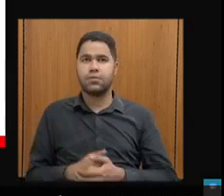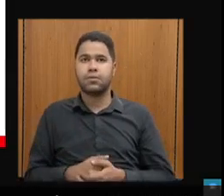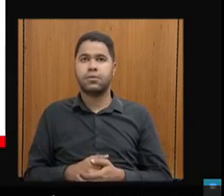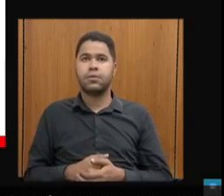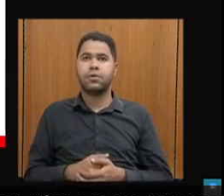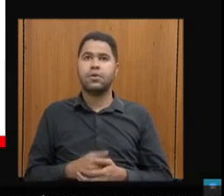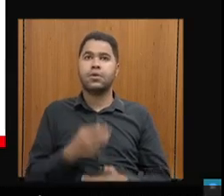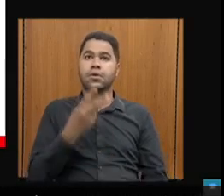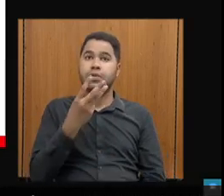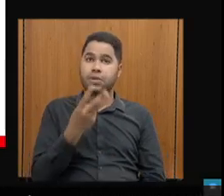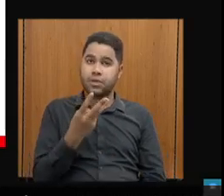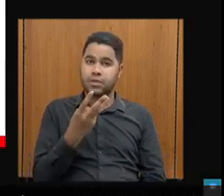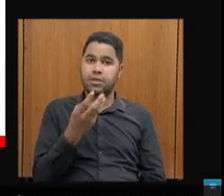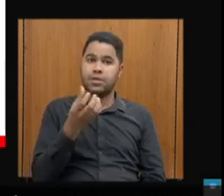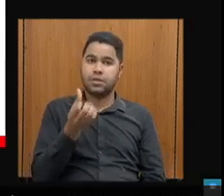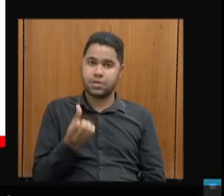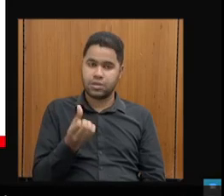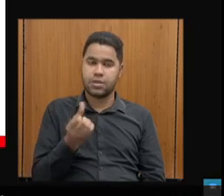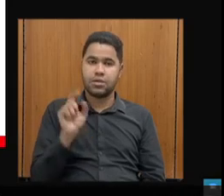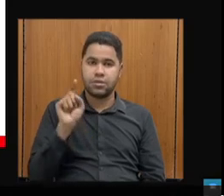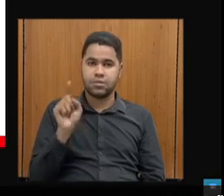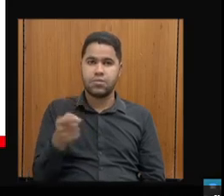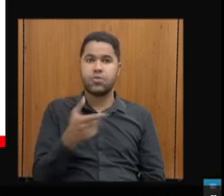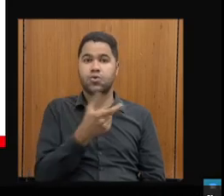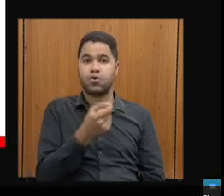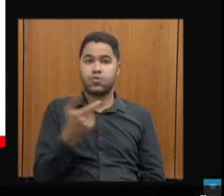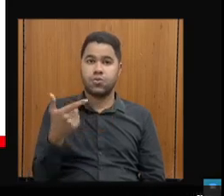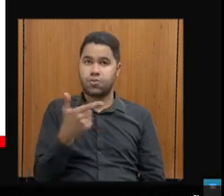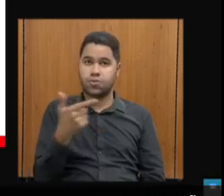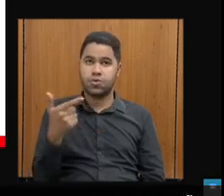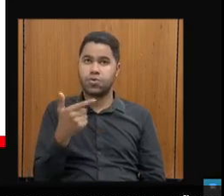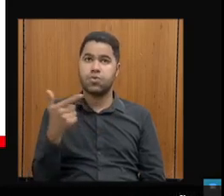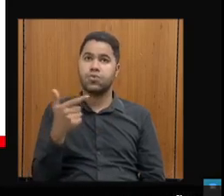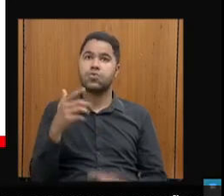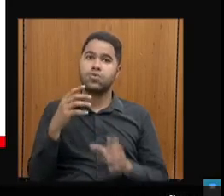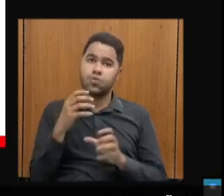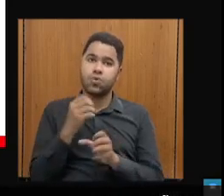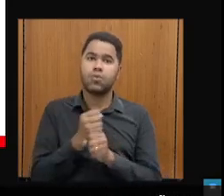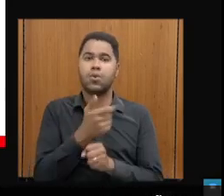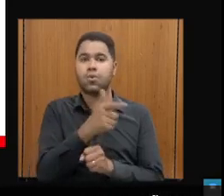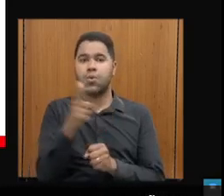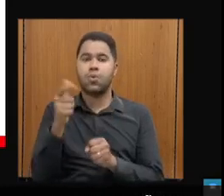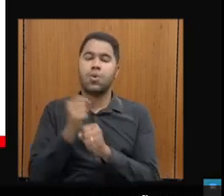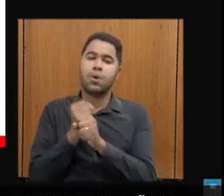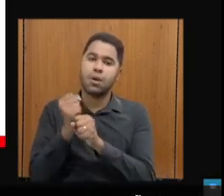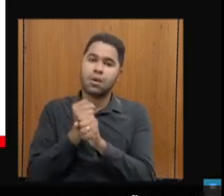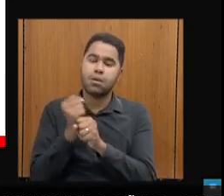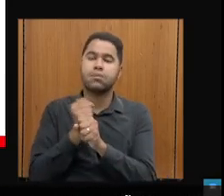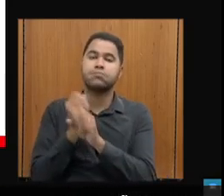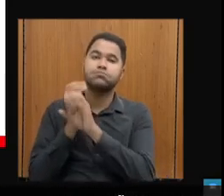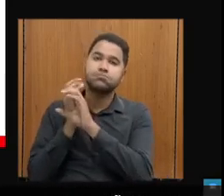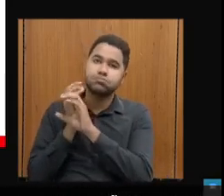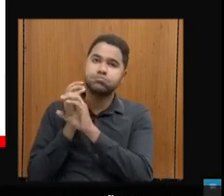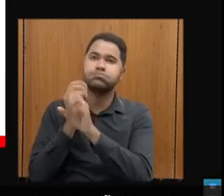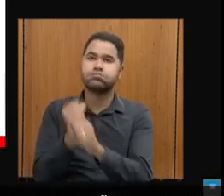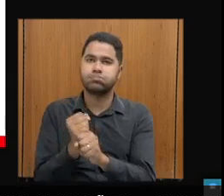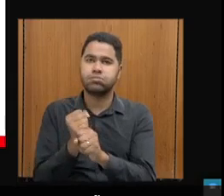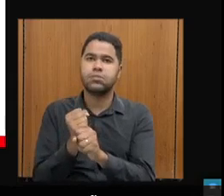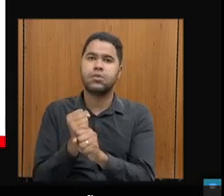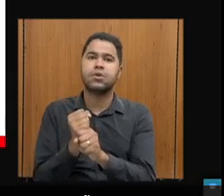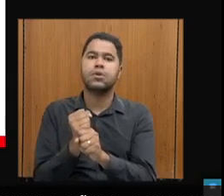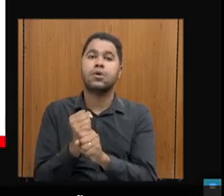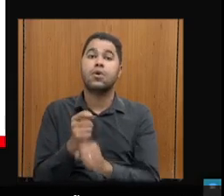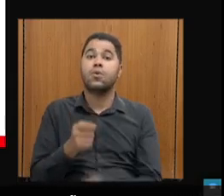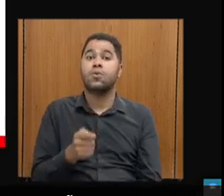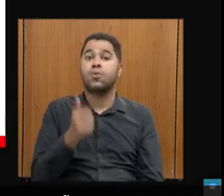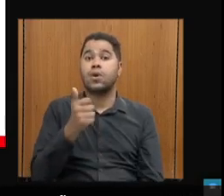os 36 mil de 2022 soma-se aos demais anos somando os seus é mais anos nós chegamos